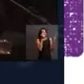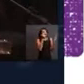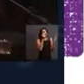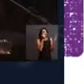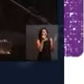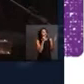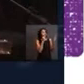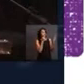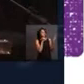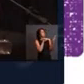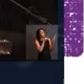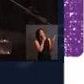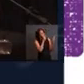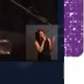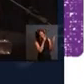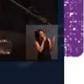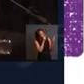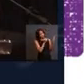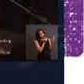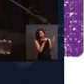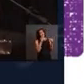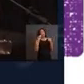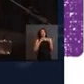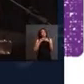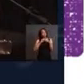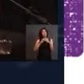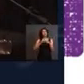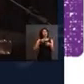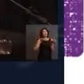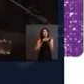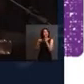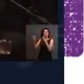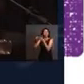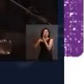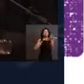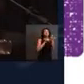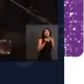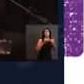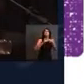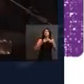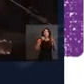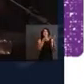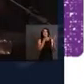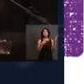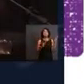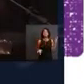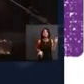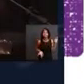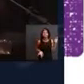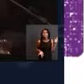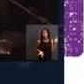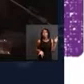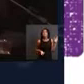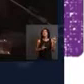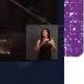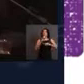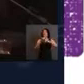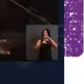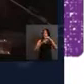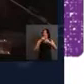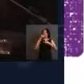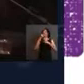fazer as perguntas certas. Por que que o resultado foi esse? E aí, o